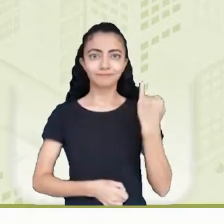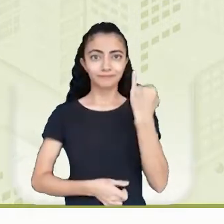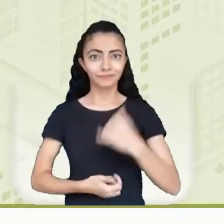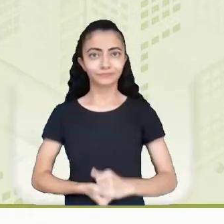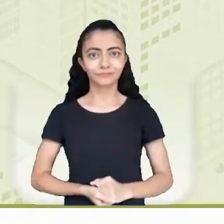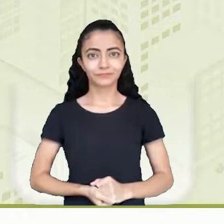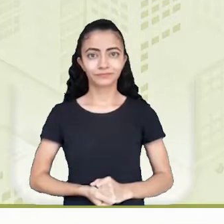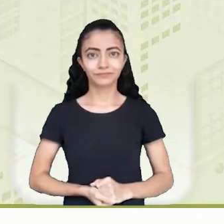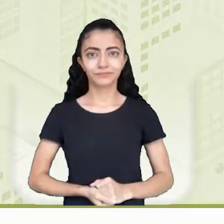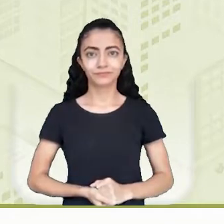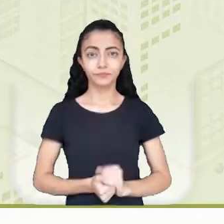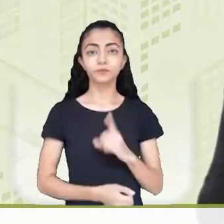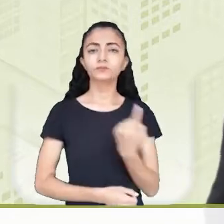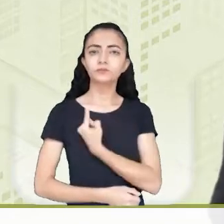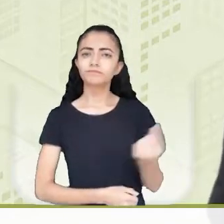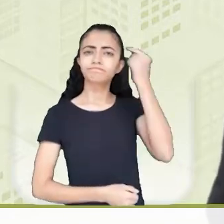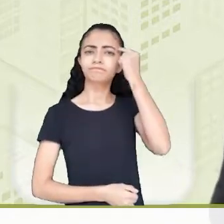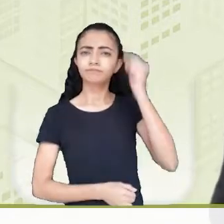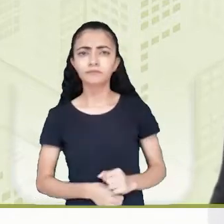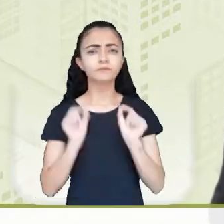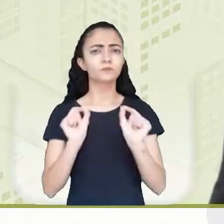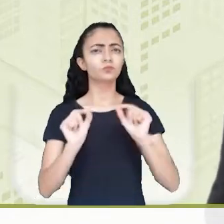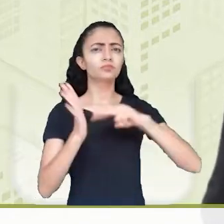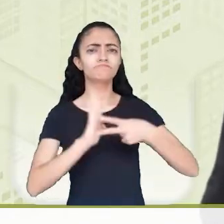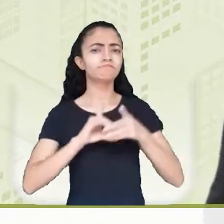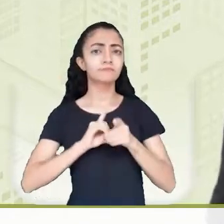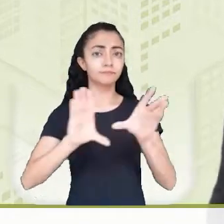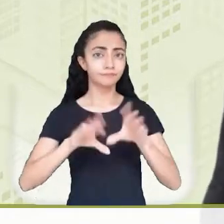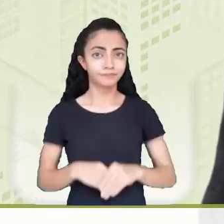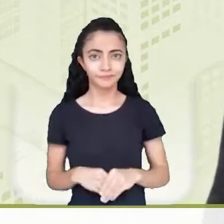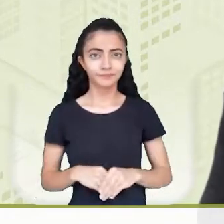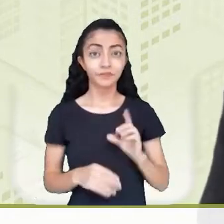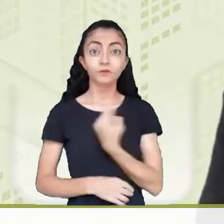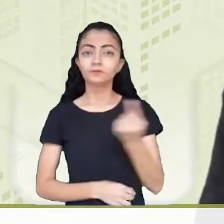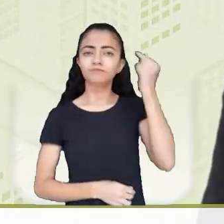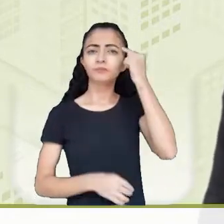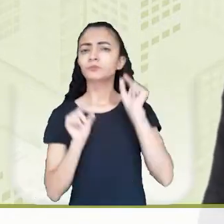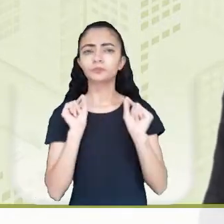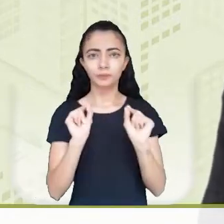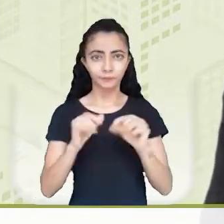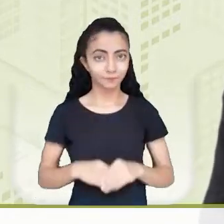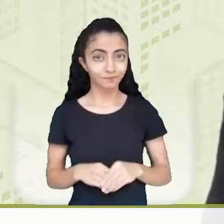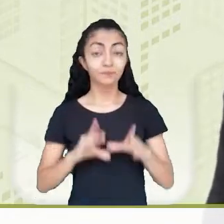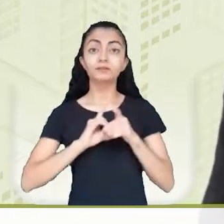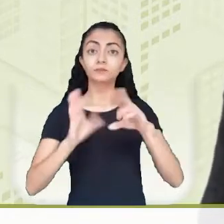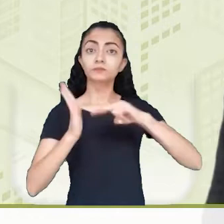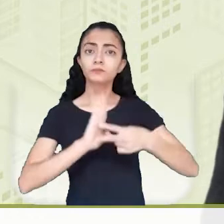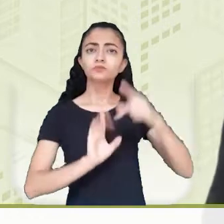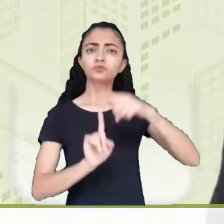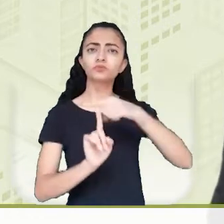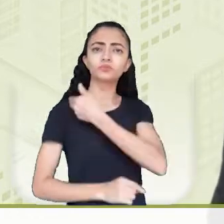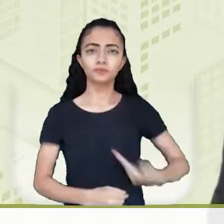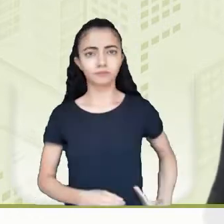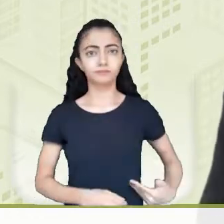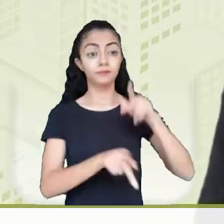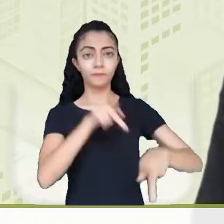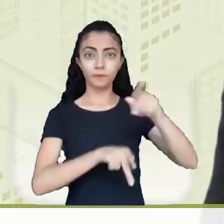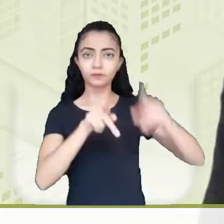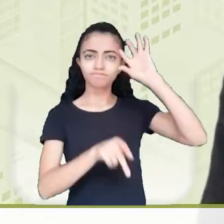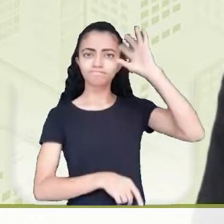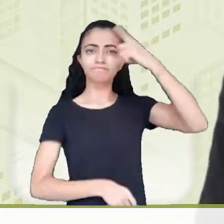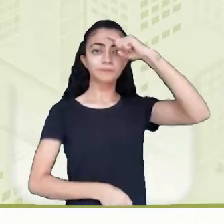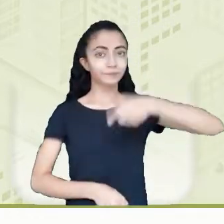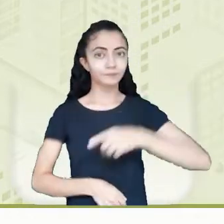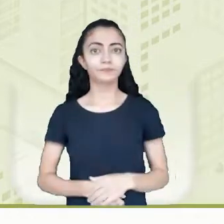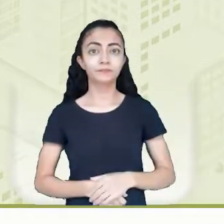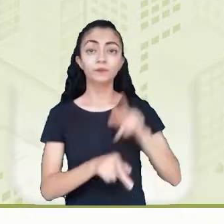a democracia é essencial. Quando pensamos o que significa democracia, a primeira coisa que vem em mente é a forma de governo onde o povo